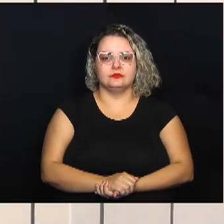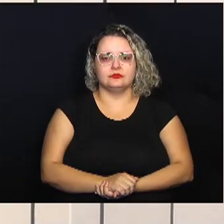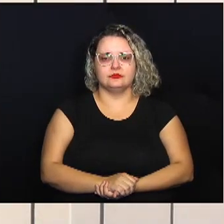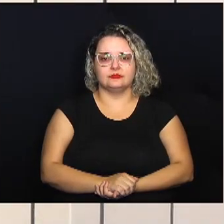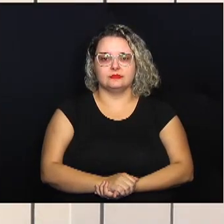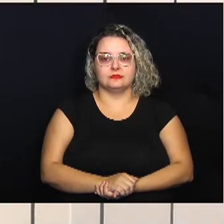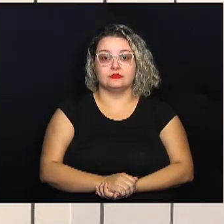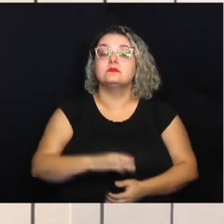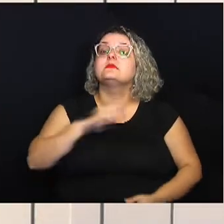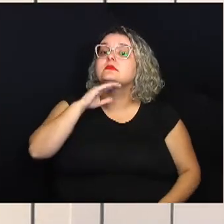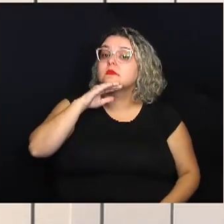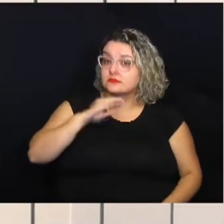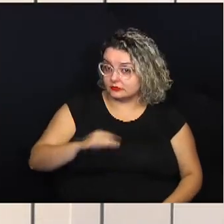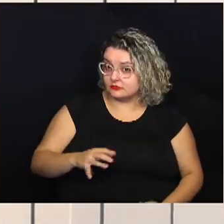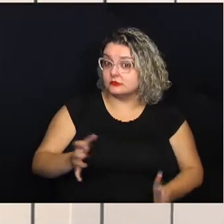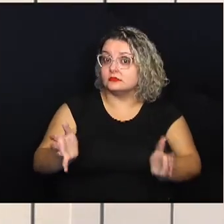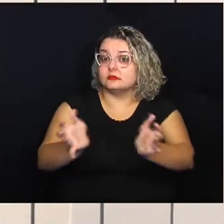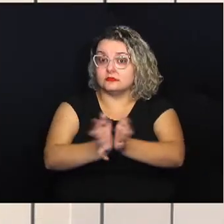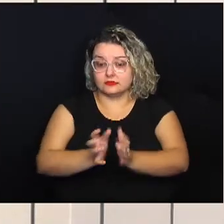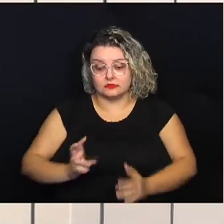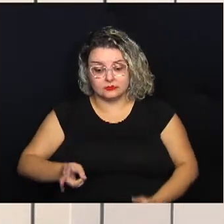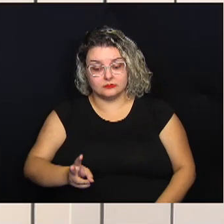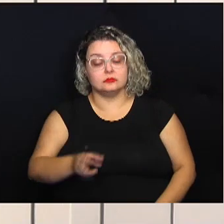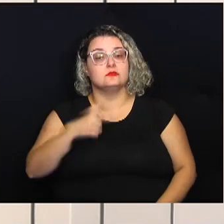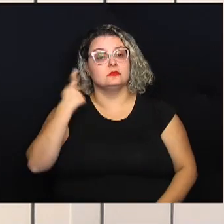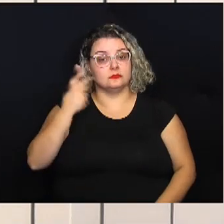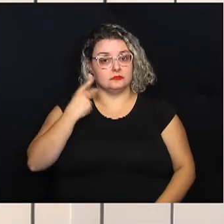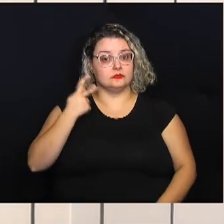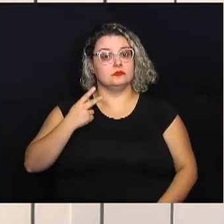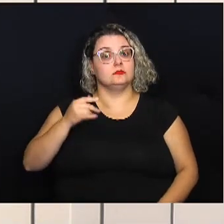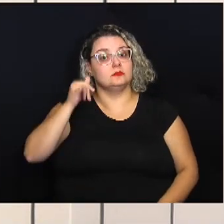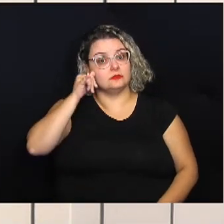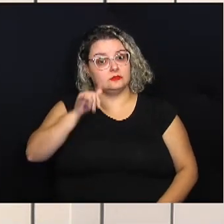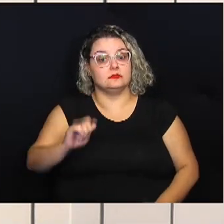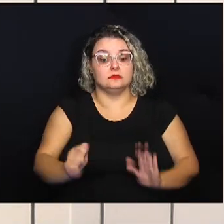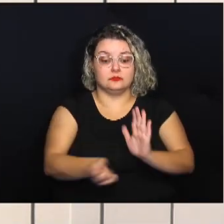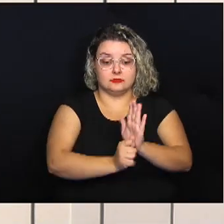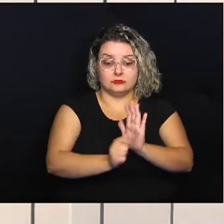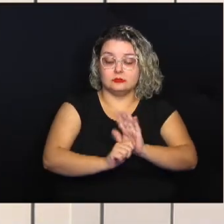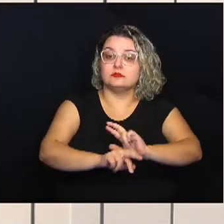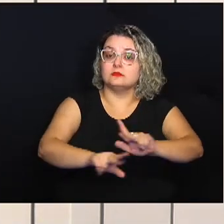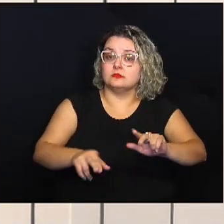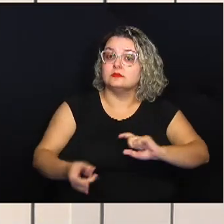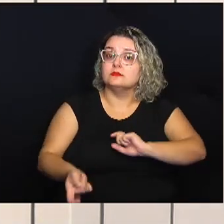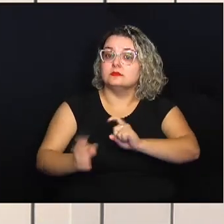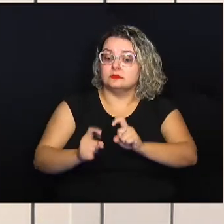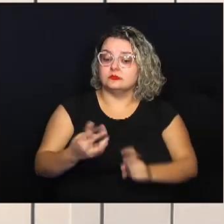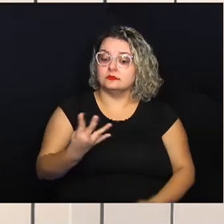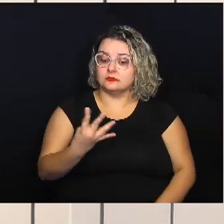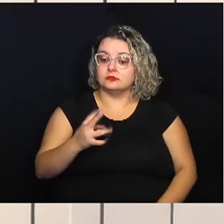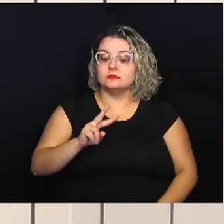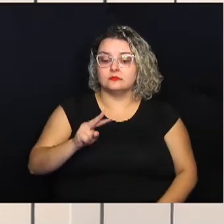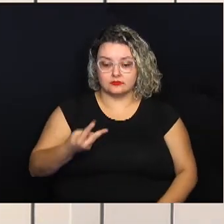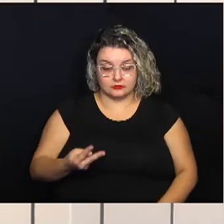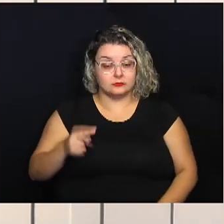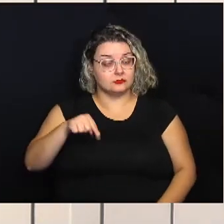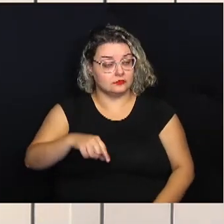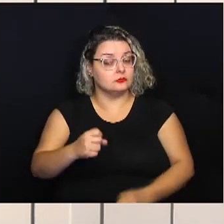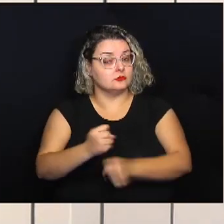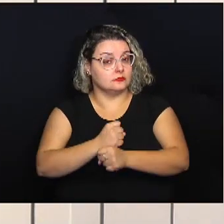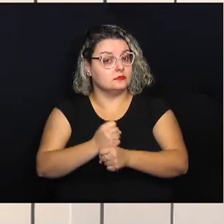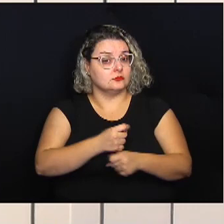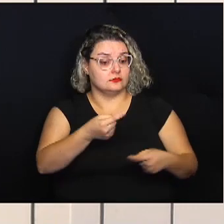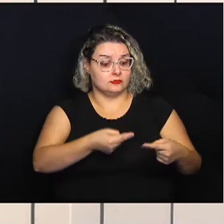E à tarde, a Comissão Permanente de Políticas de Prevenção às Drogas se reuniu pela 4ª vez este ano e